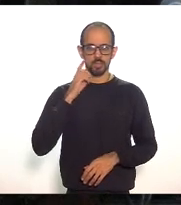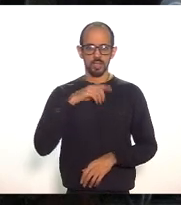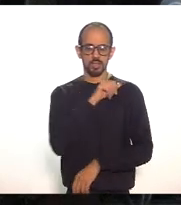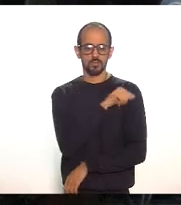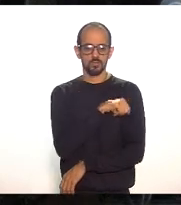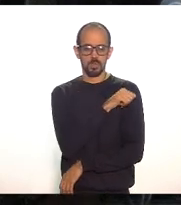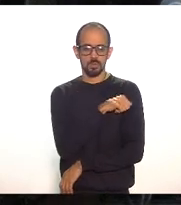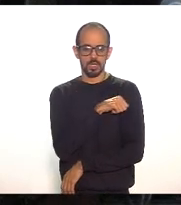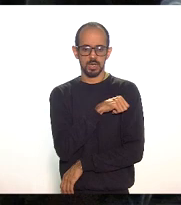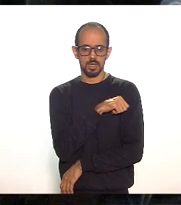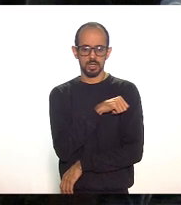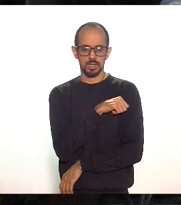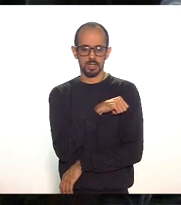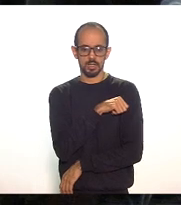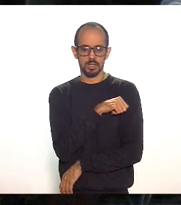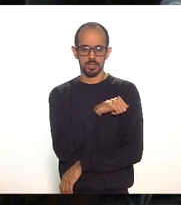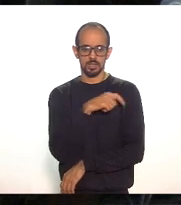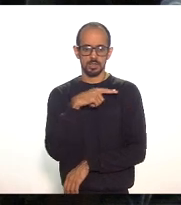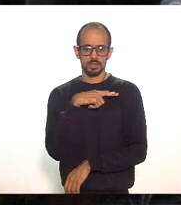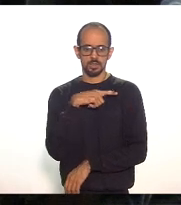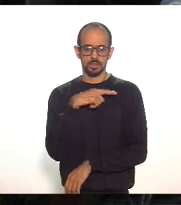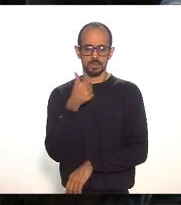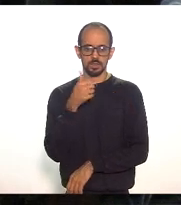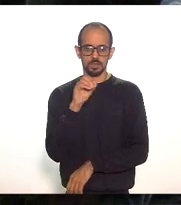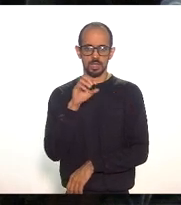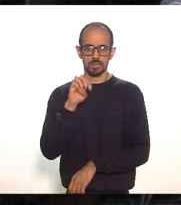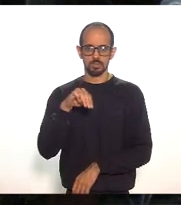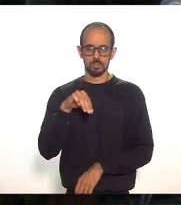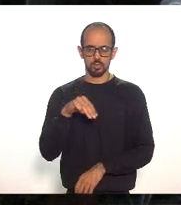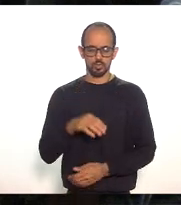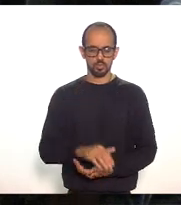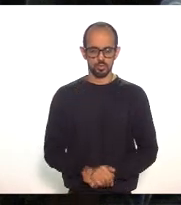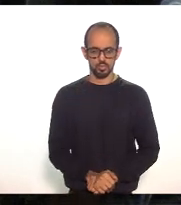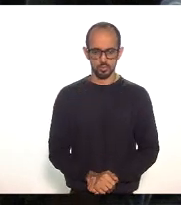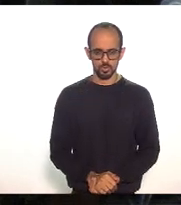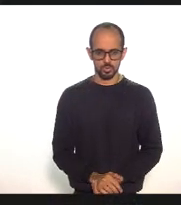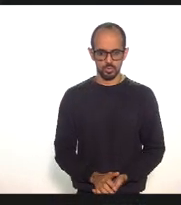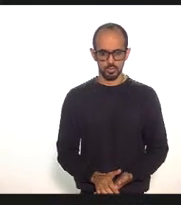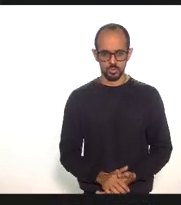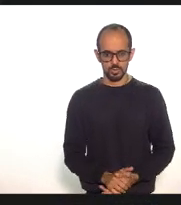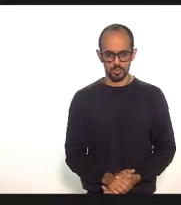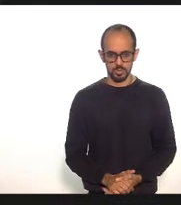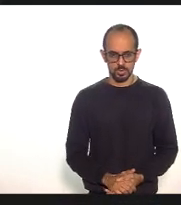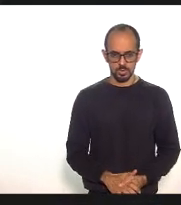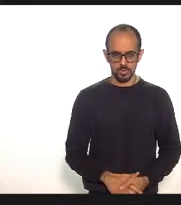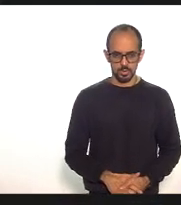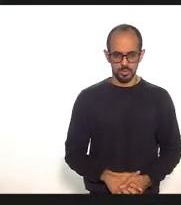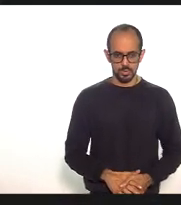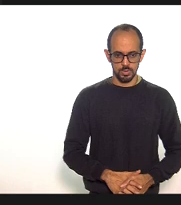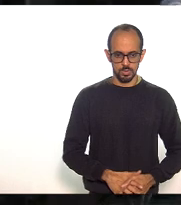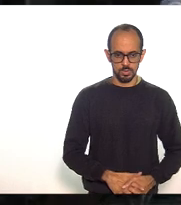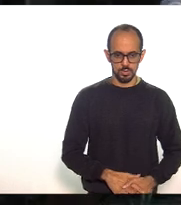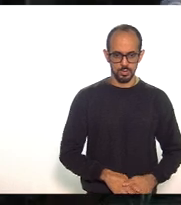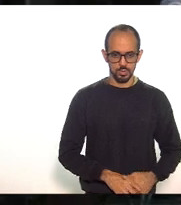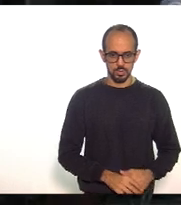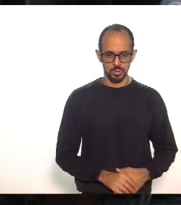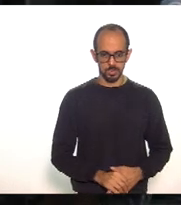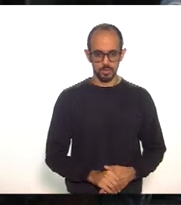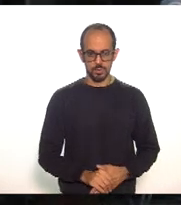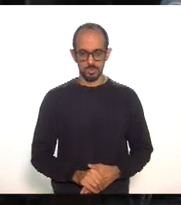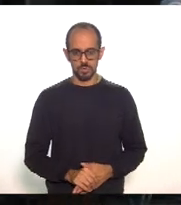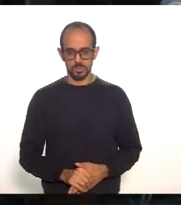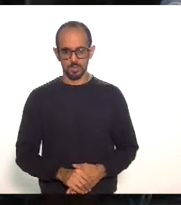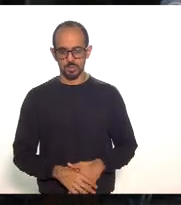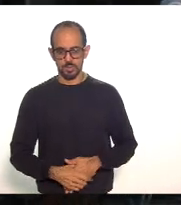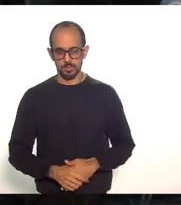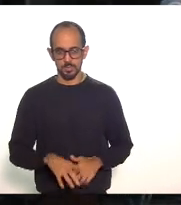enfermeira Regiane. Vossa Excelência dispõe de 10 minutos do tempo regimental. Tia Ju, não esquece que eu estou inscrita, hein, Tia Ju? Está escrito aqui, depois da